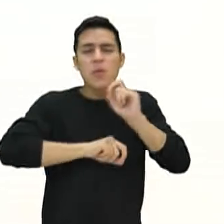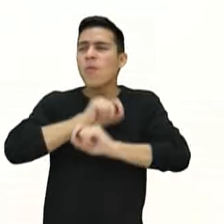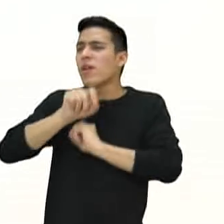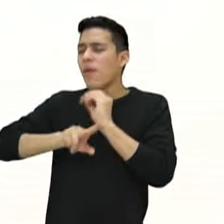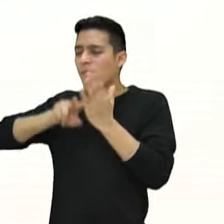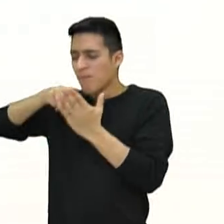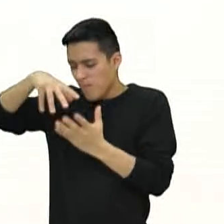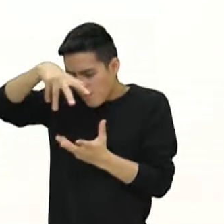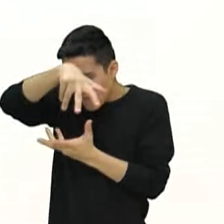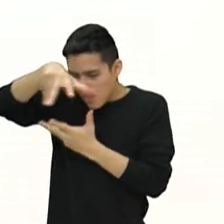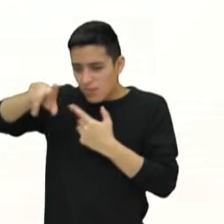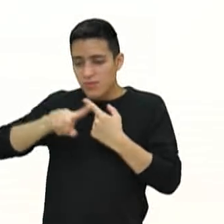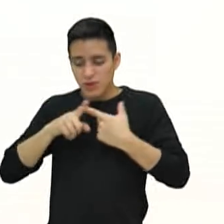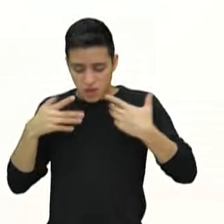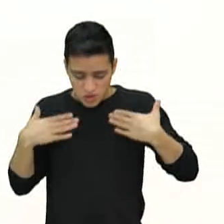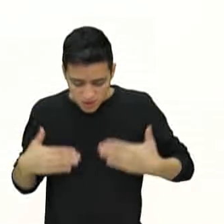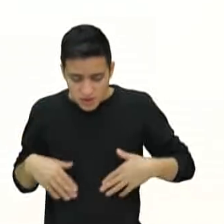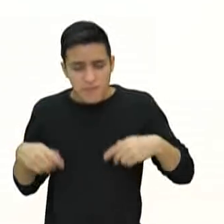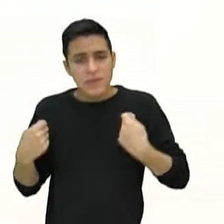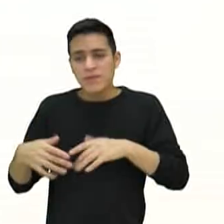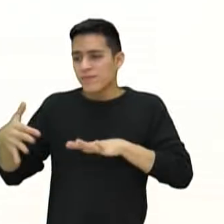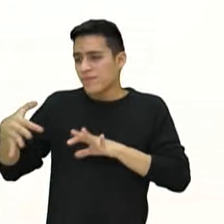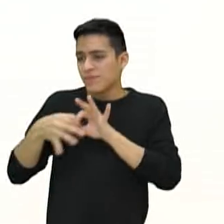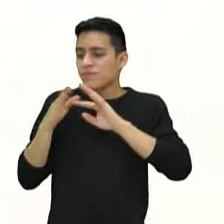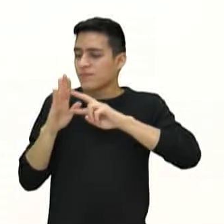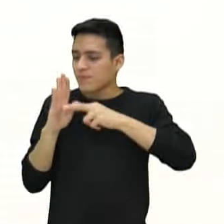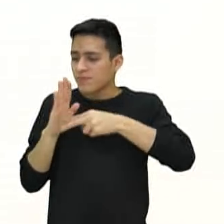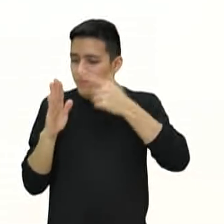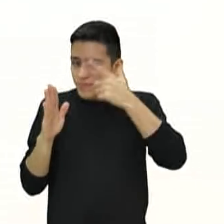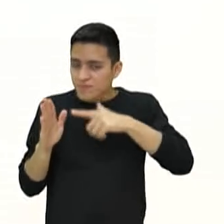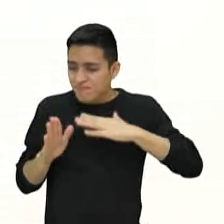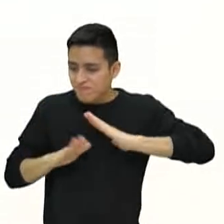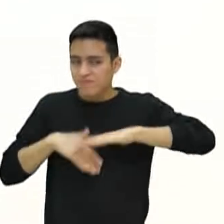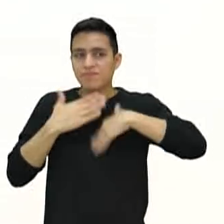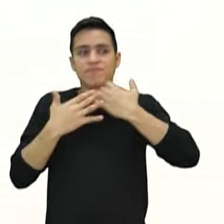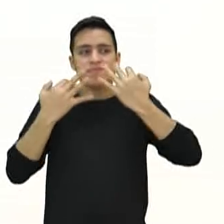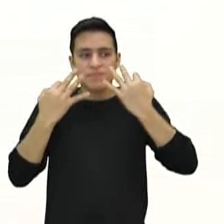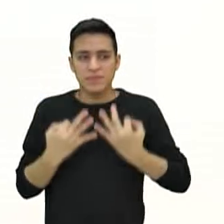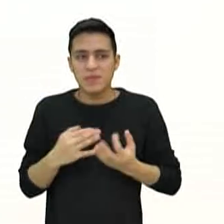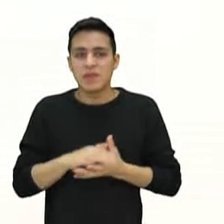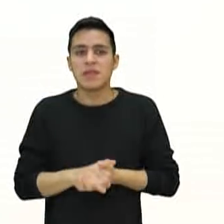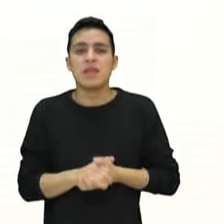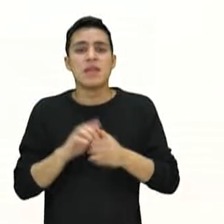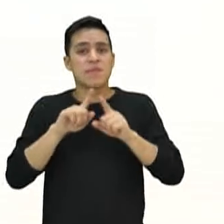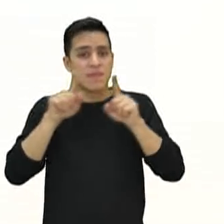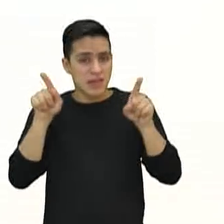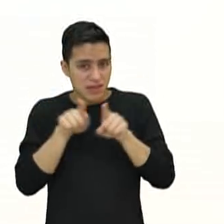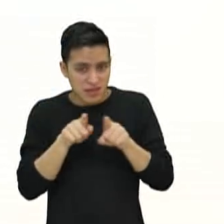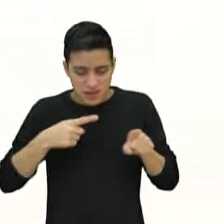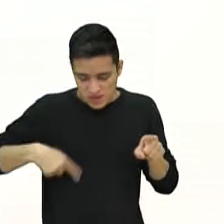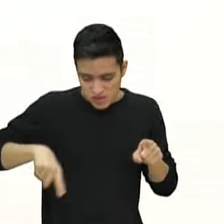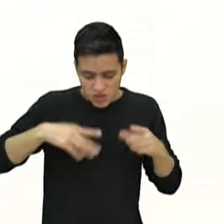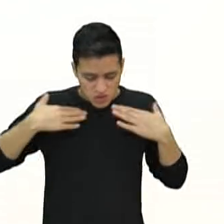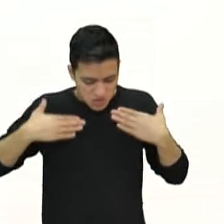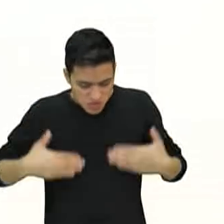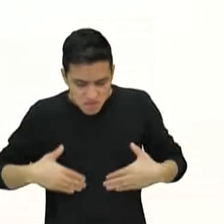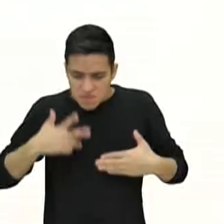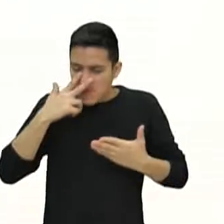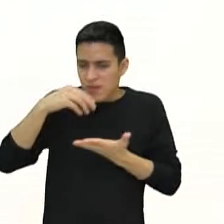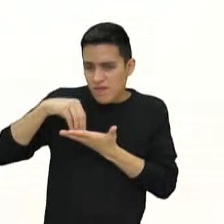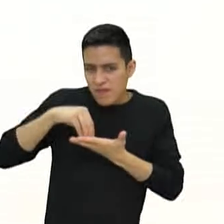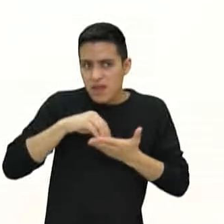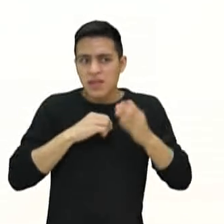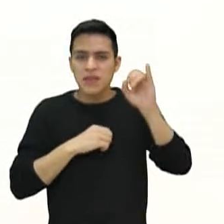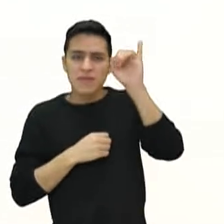Nossos corpos precisam desse sentido para se realizar plenamente. Mas também nossos corpos são vazios de imagens e